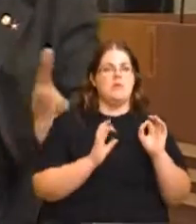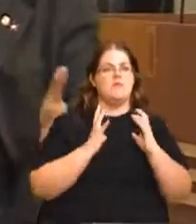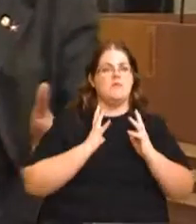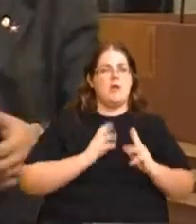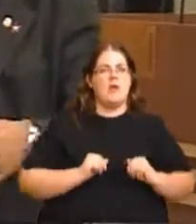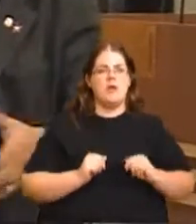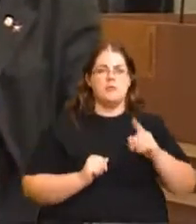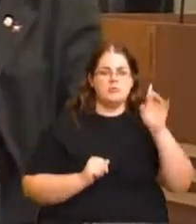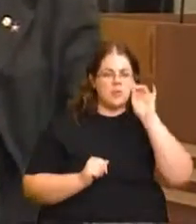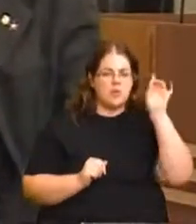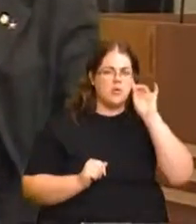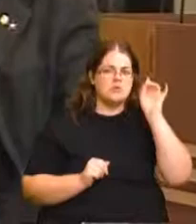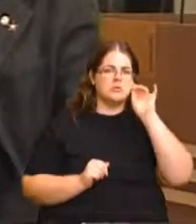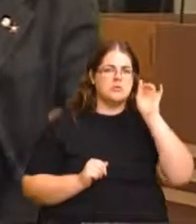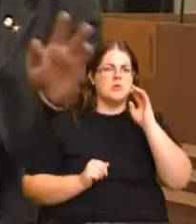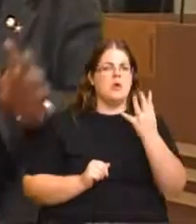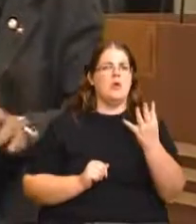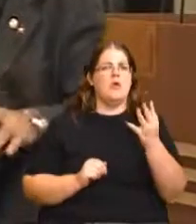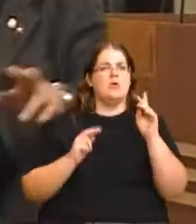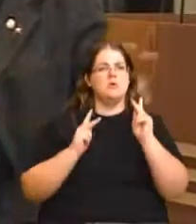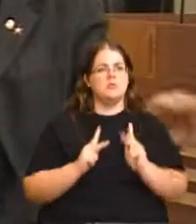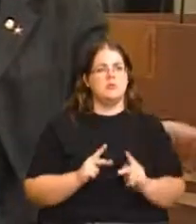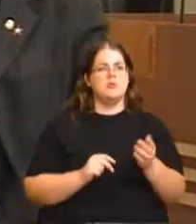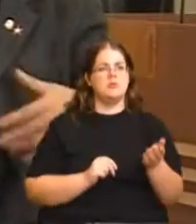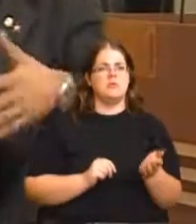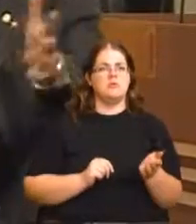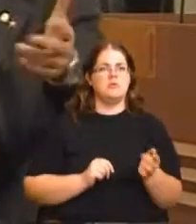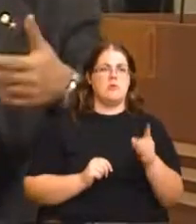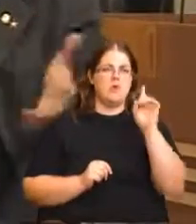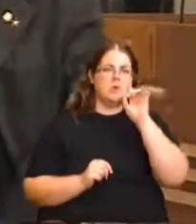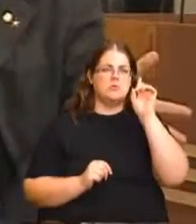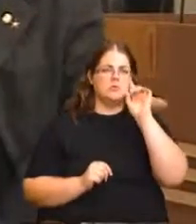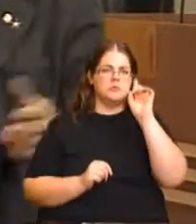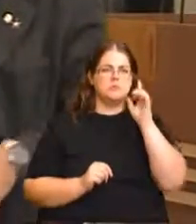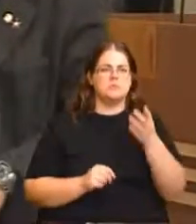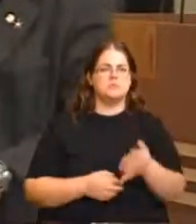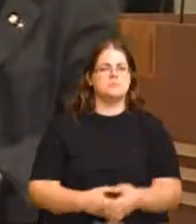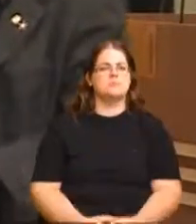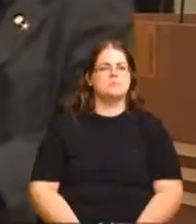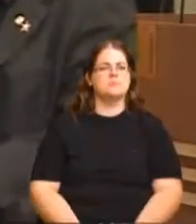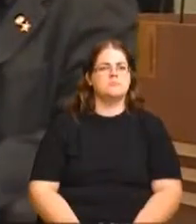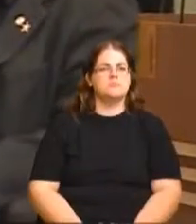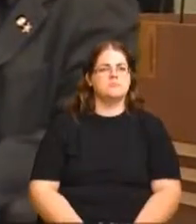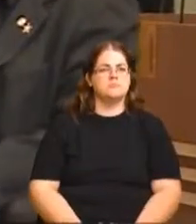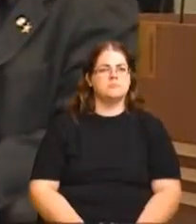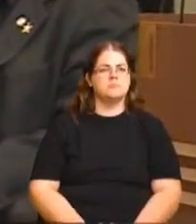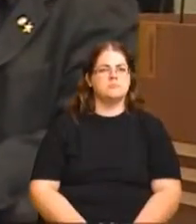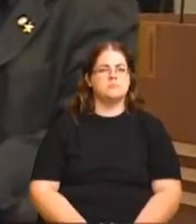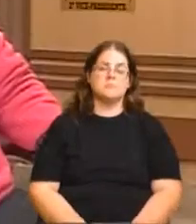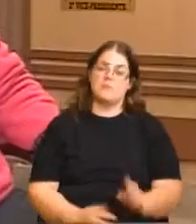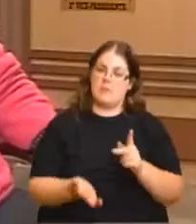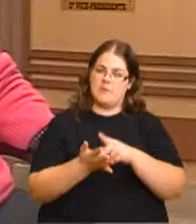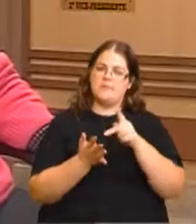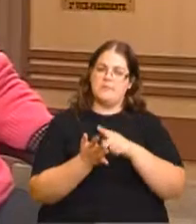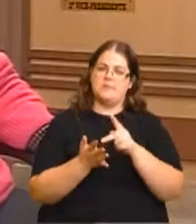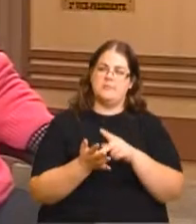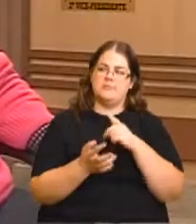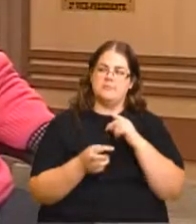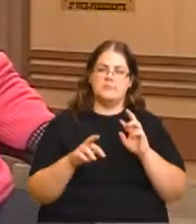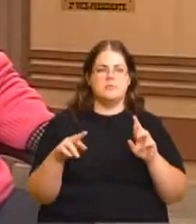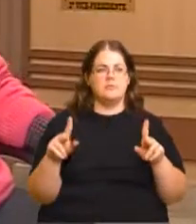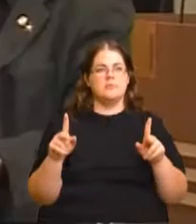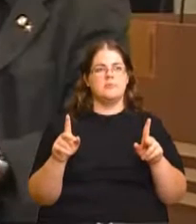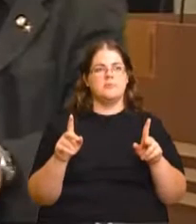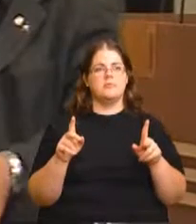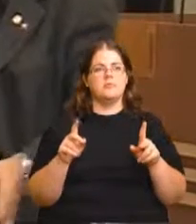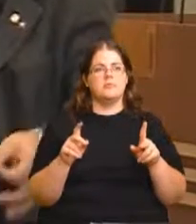varrer aqui todos os dias. Bota 4 pessoas e as pessoas vão varrer diariamente. Aí realmente... então,